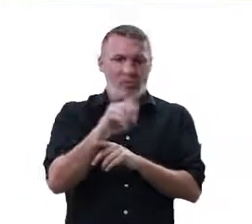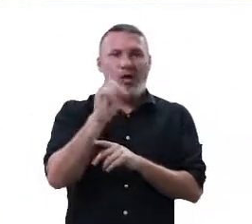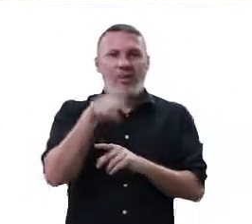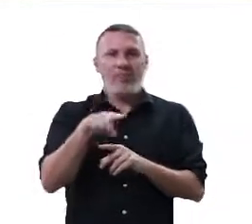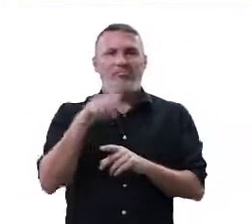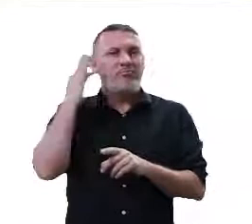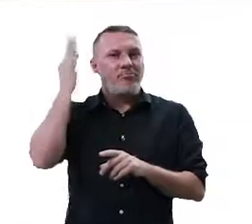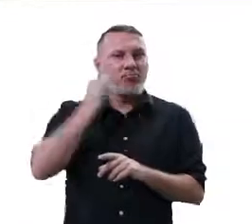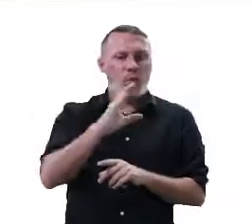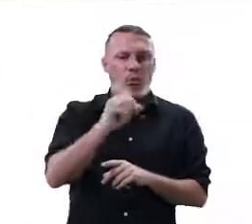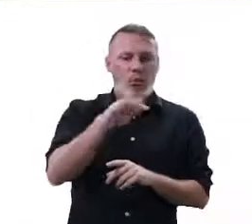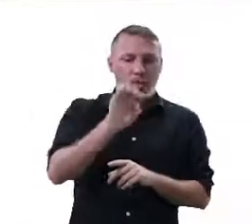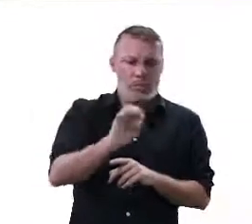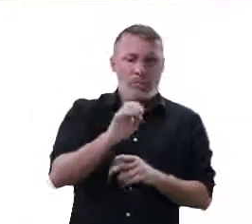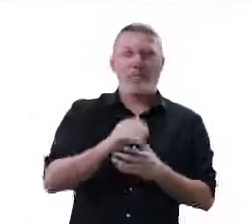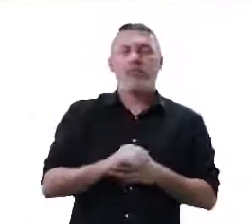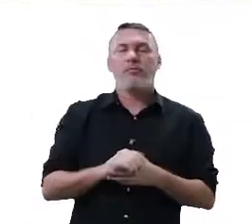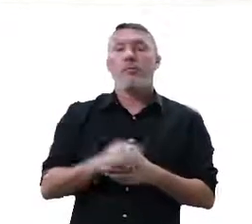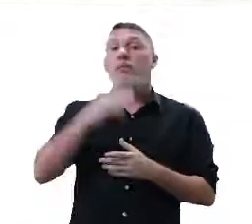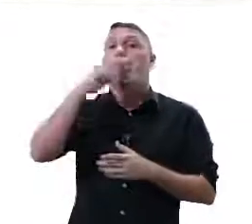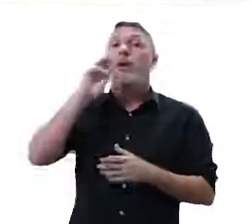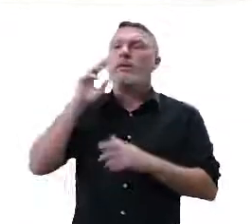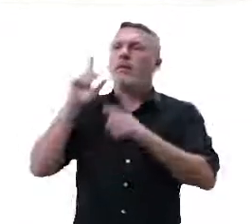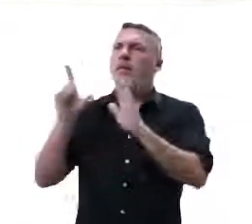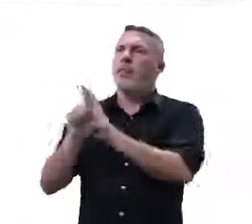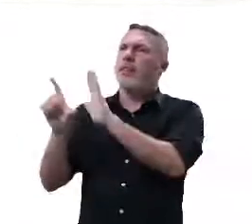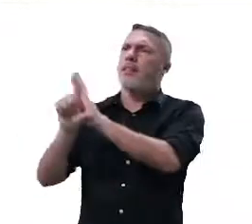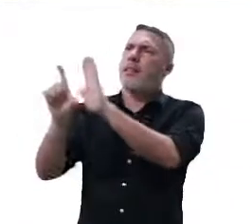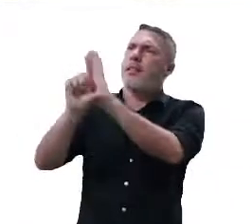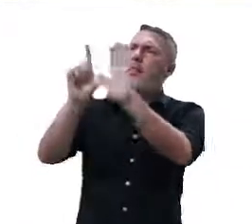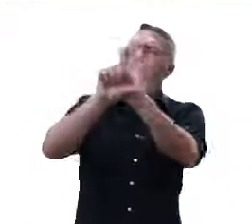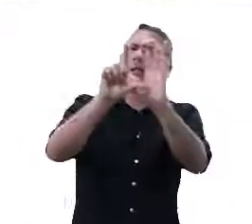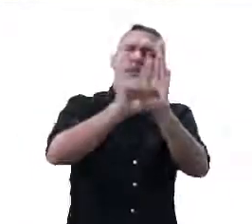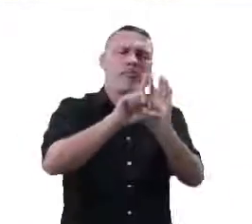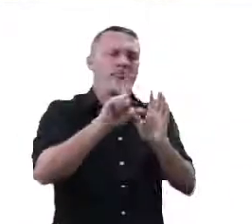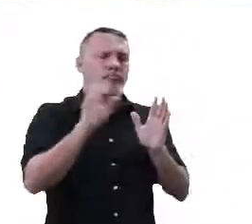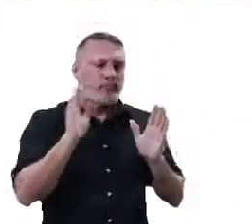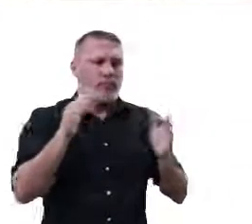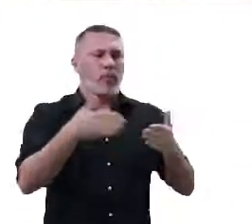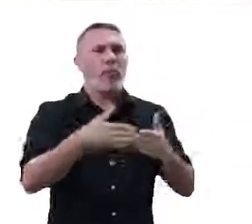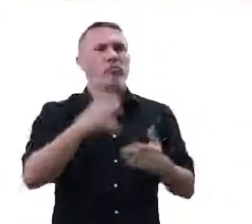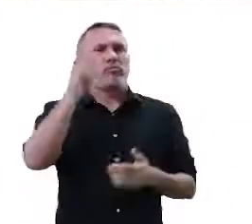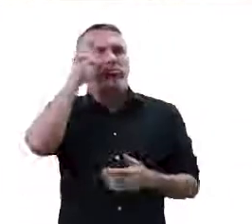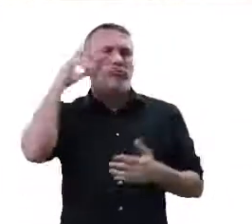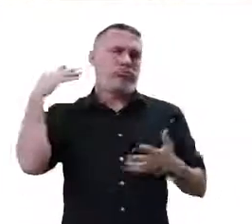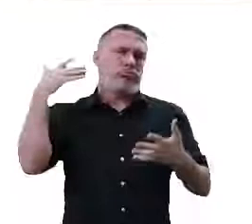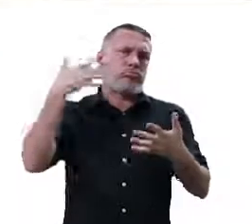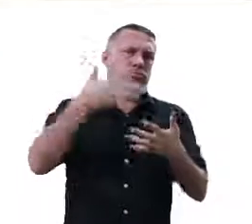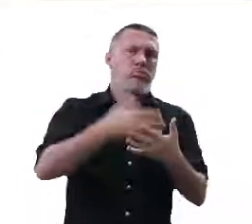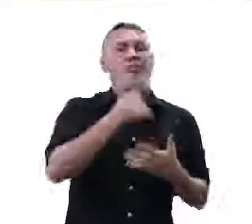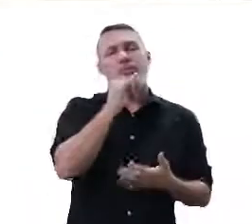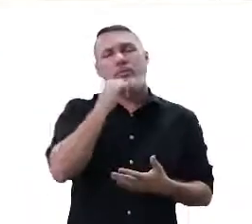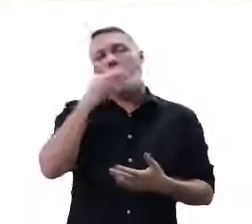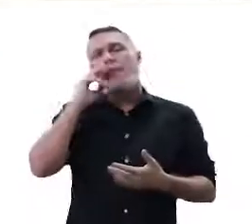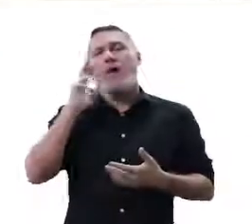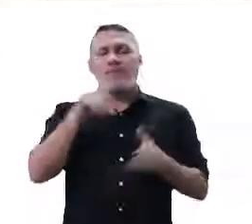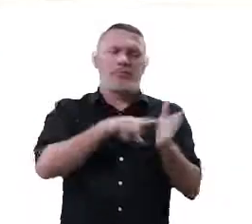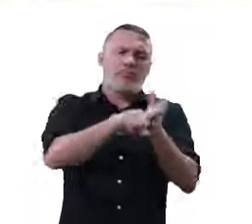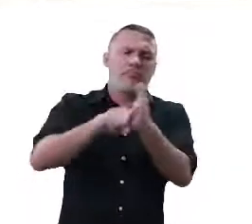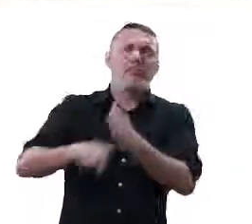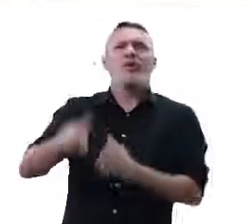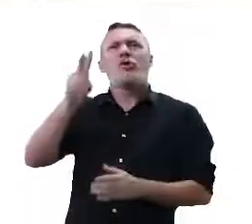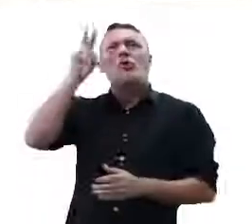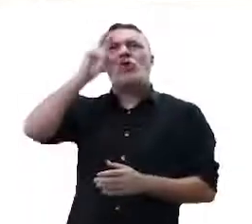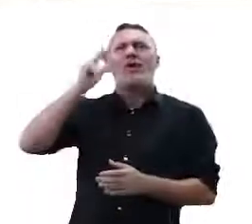e aplica para a interpretação dos acontecimentos históricos. Então, por exemplo, ele vai analisar a